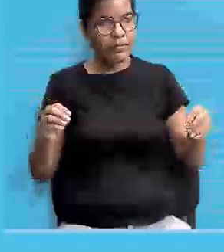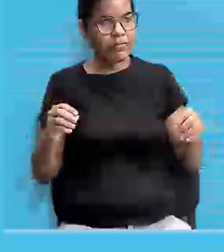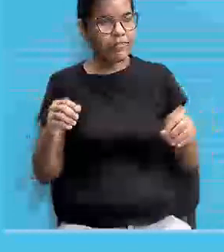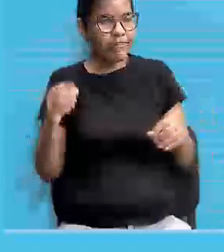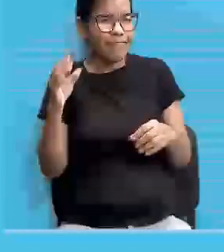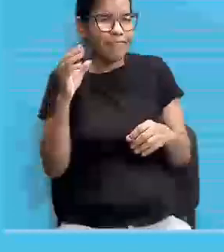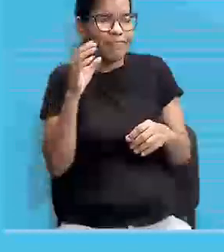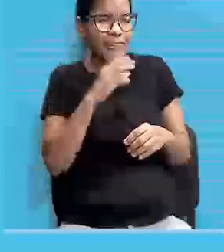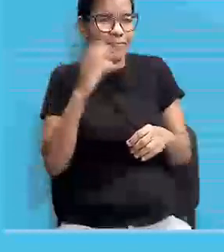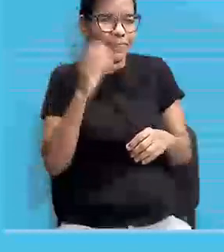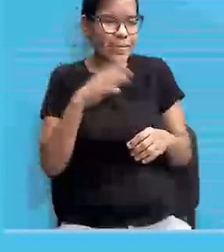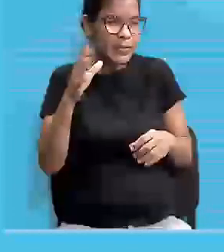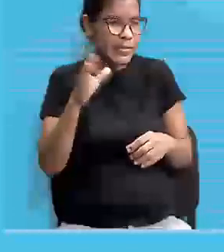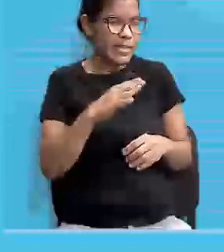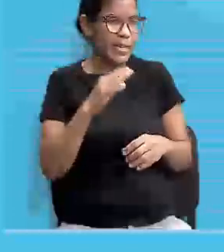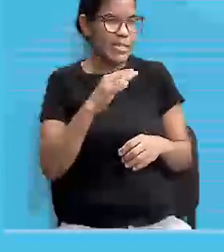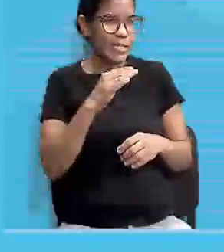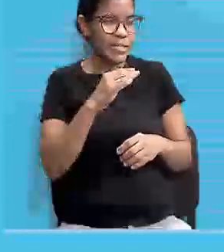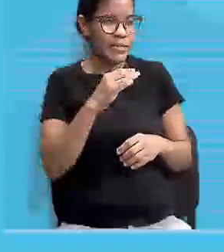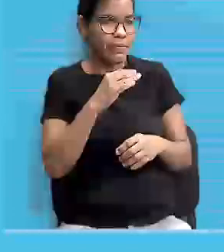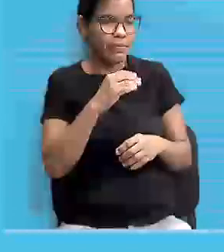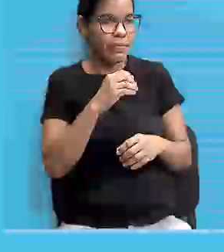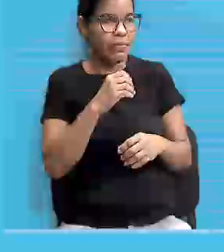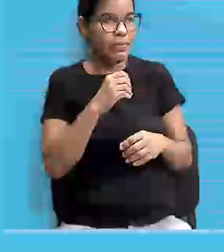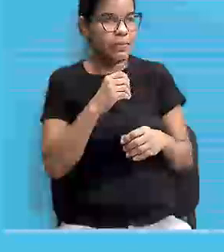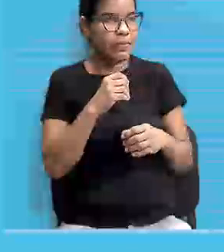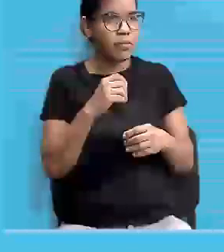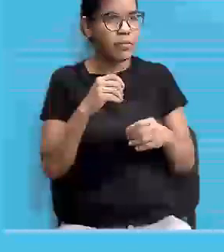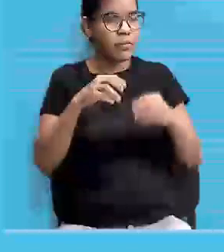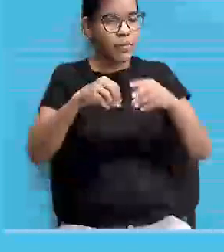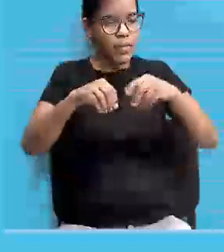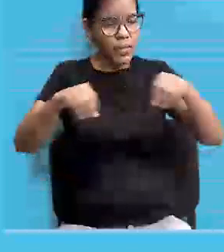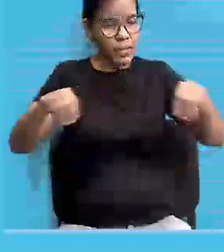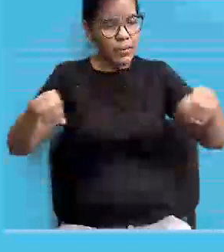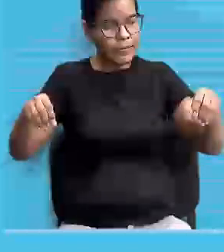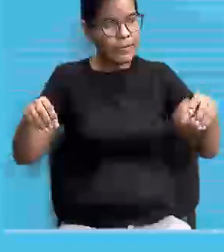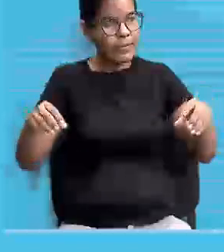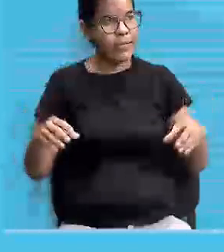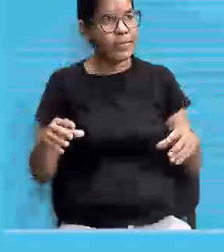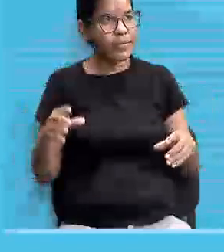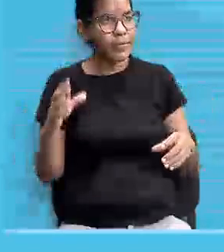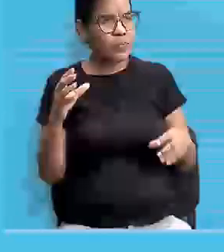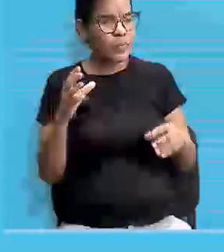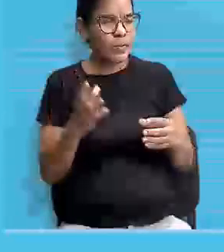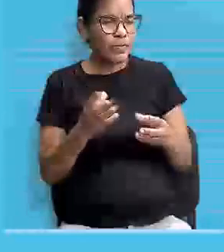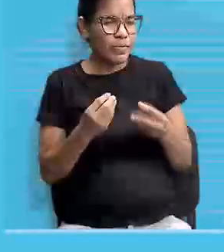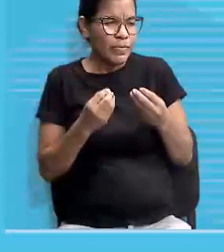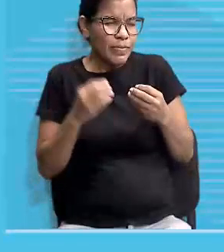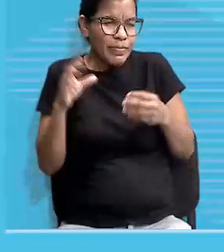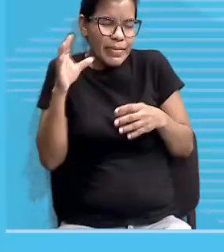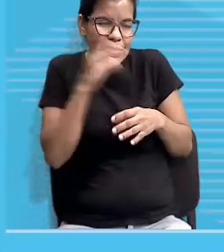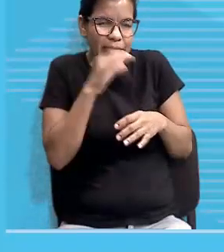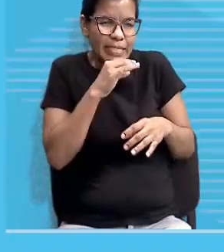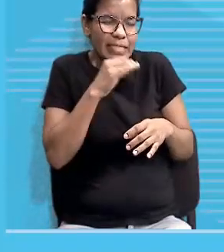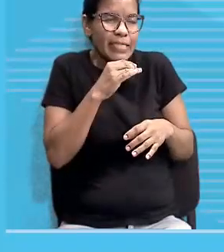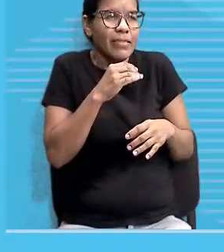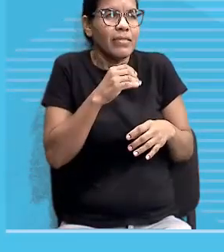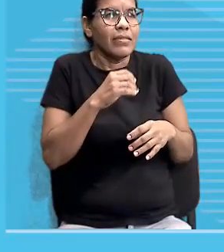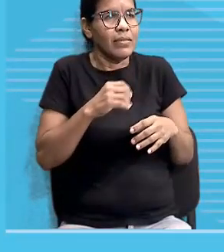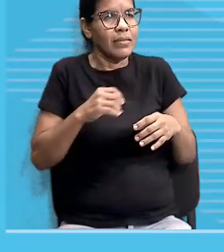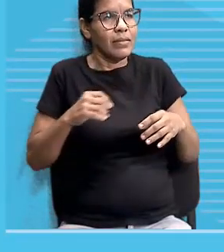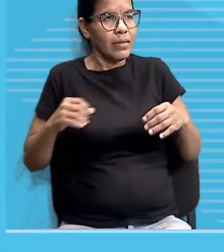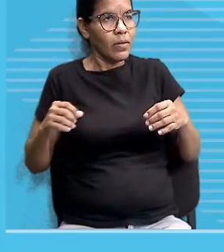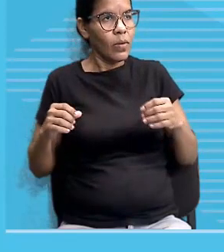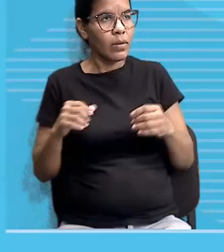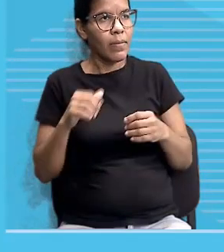muito quente olha só a areia muito quente Oi